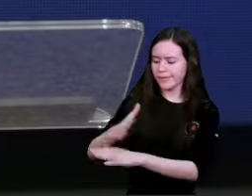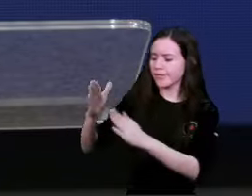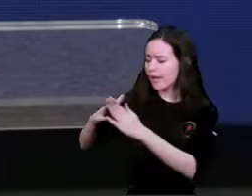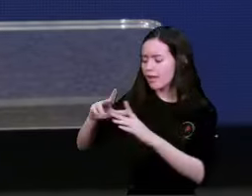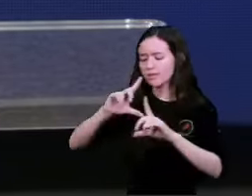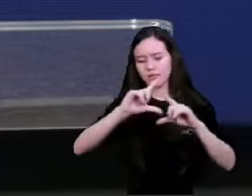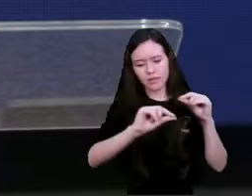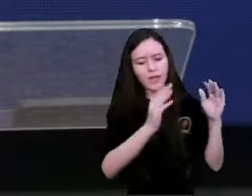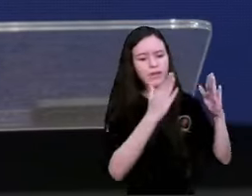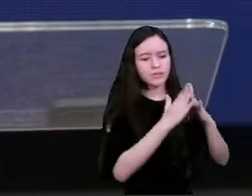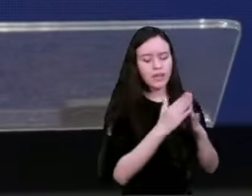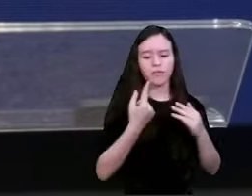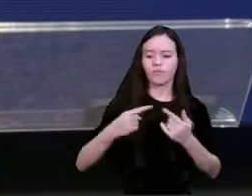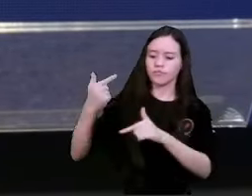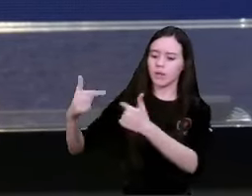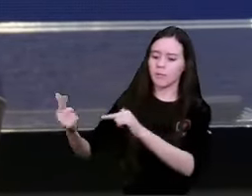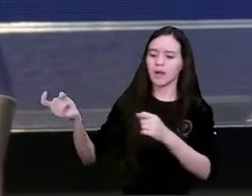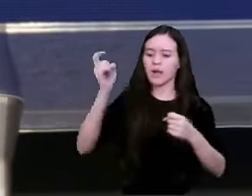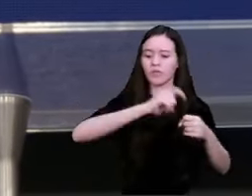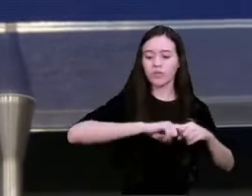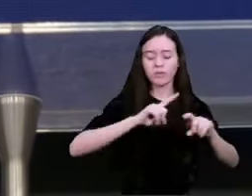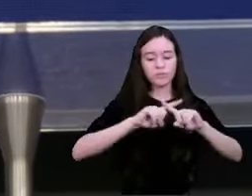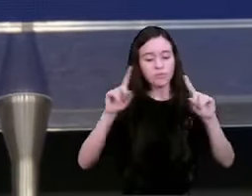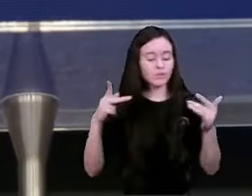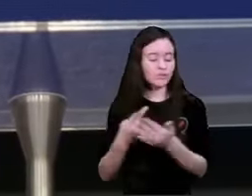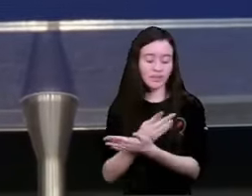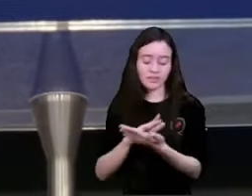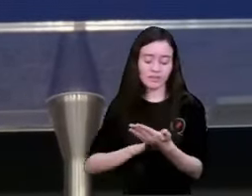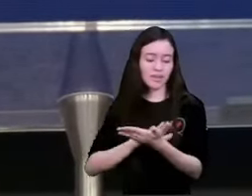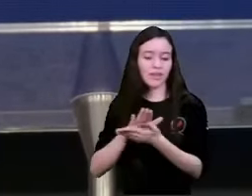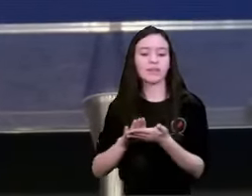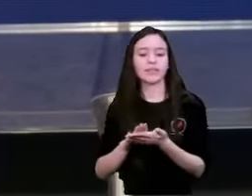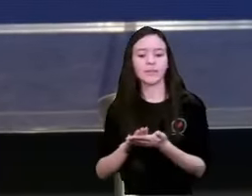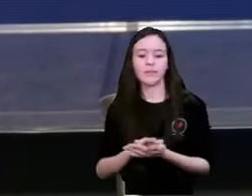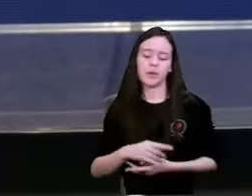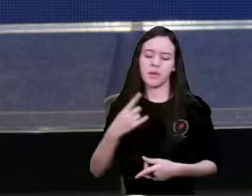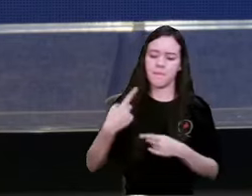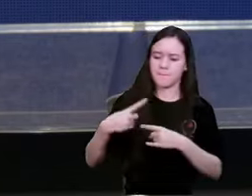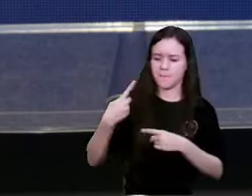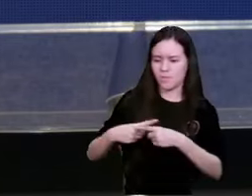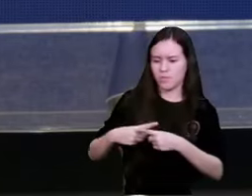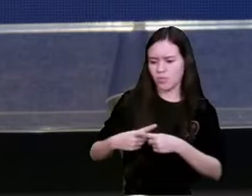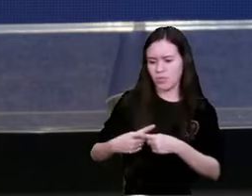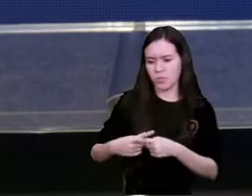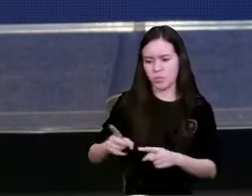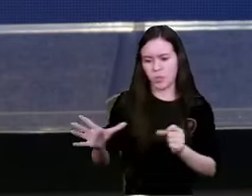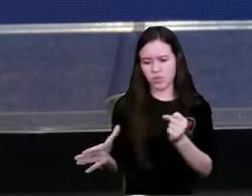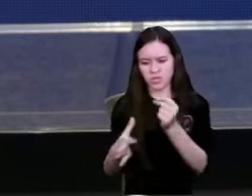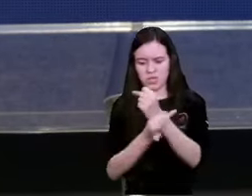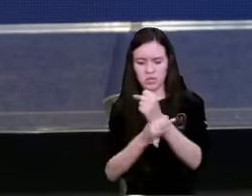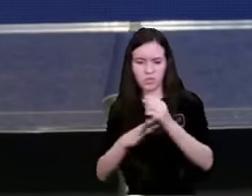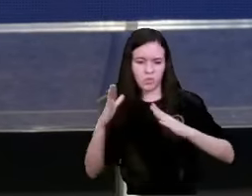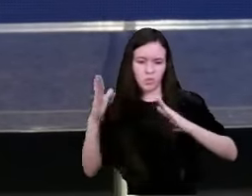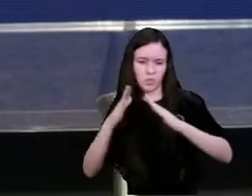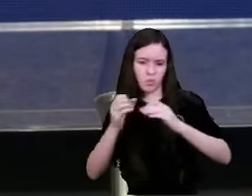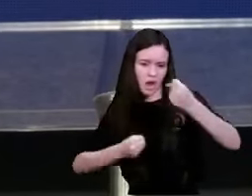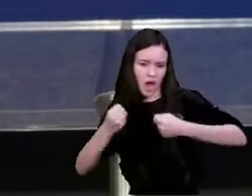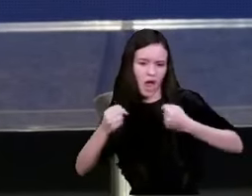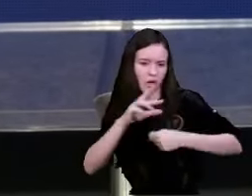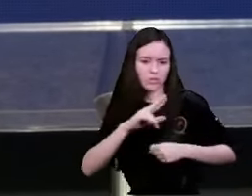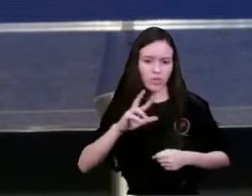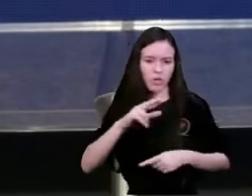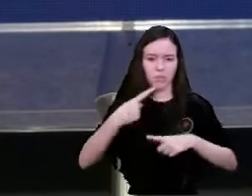casa, vai trabalhar e volta e nada acontece. Não é por causa do seguro do seu carro, porque o seguro do